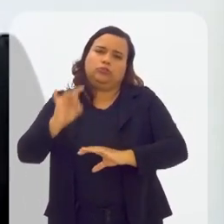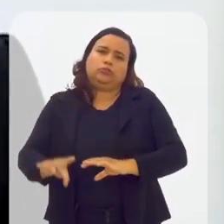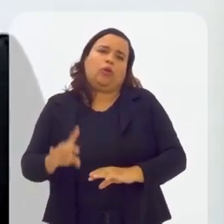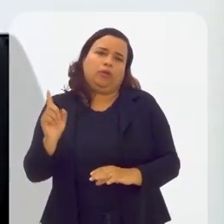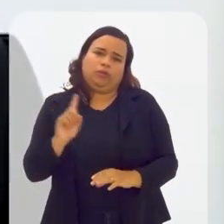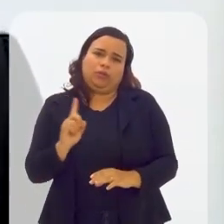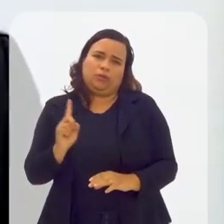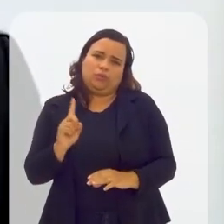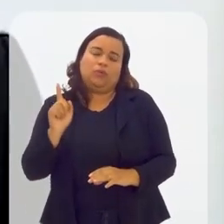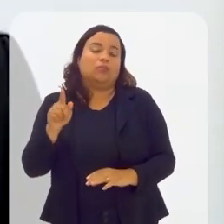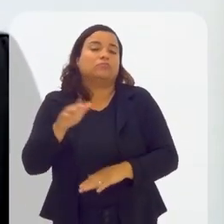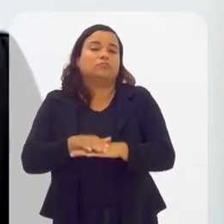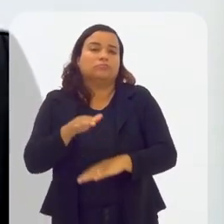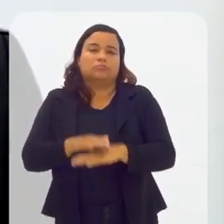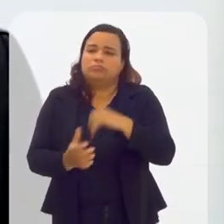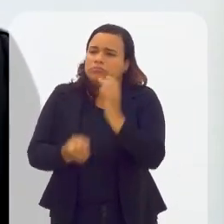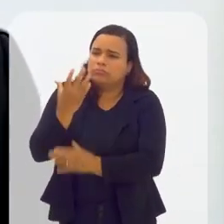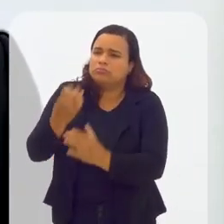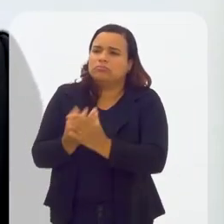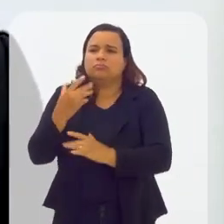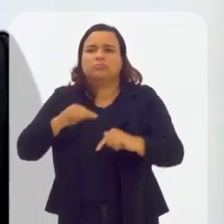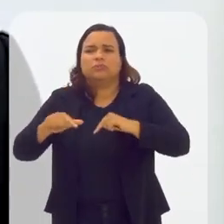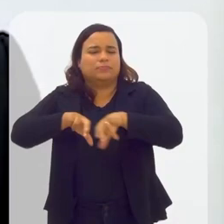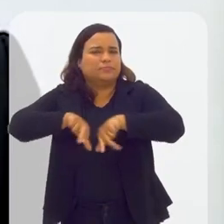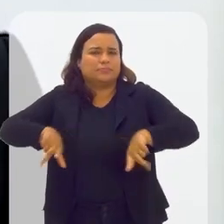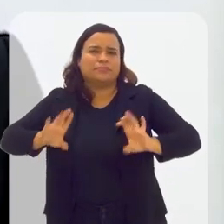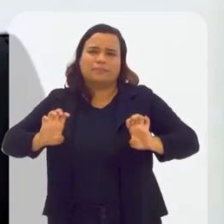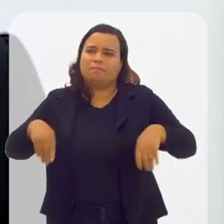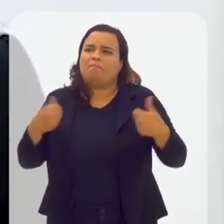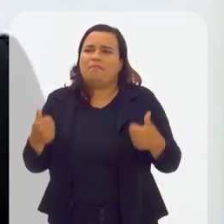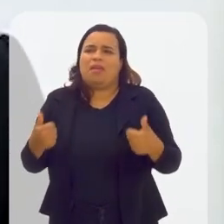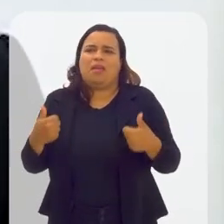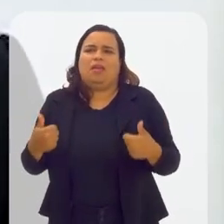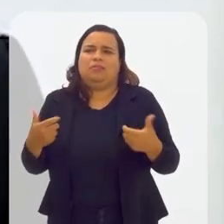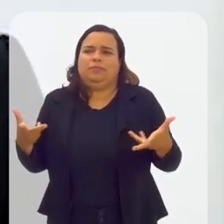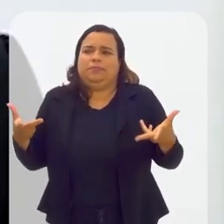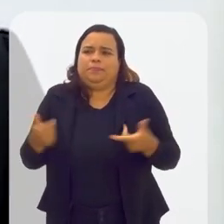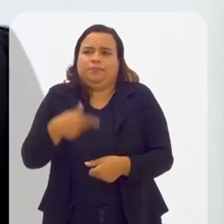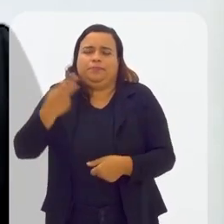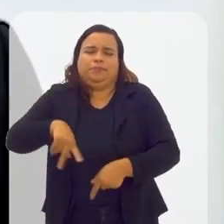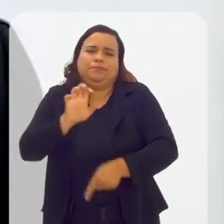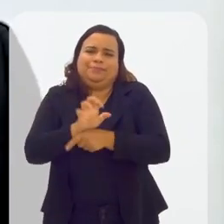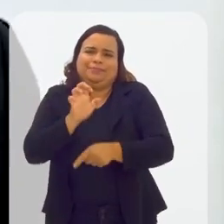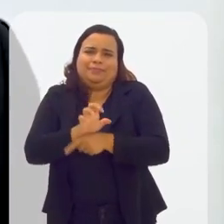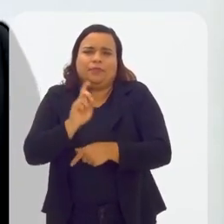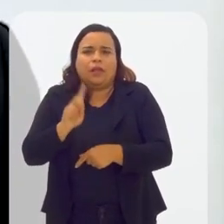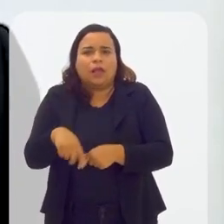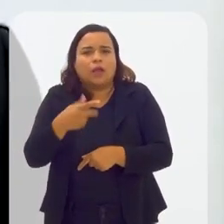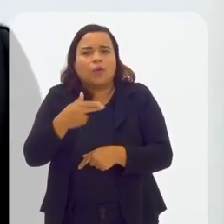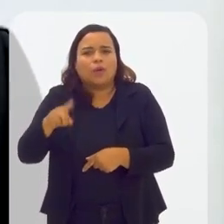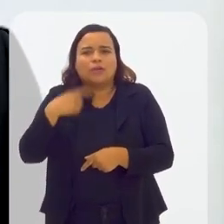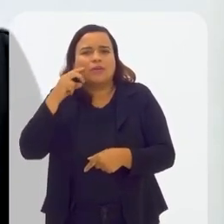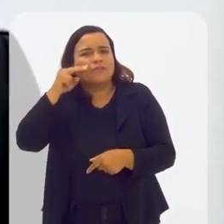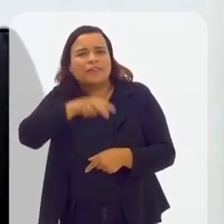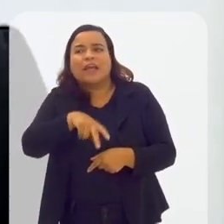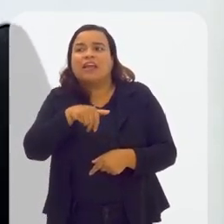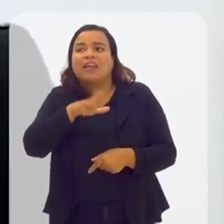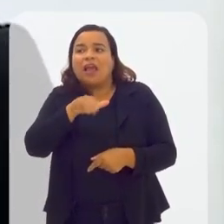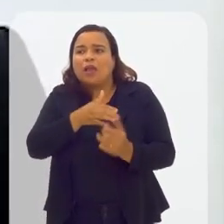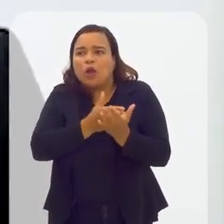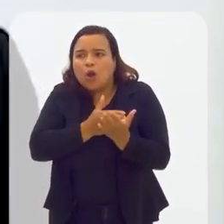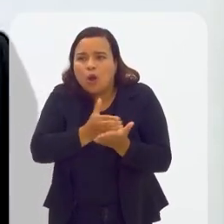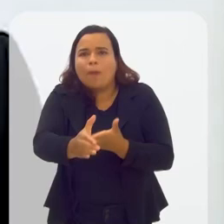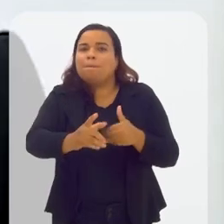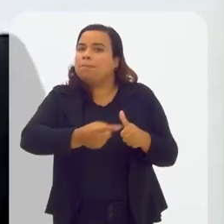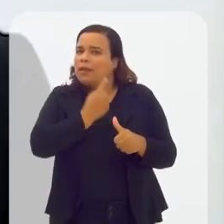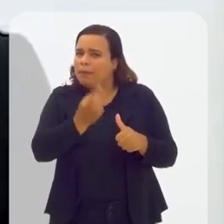telecomunicações, mas como instrumento de produtividade fenomenal para o nosso estado. E é uma daquelas situações que quem largar